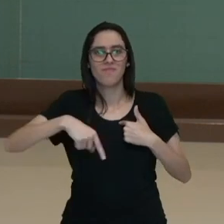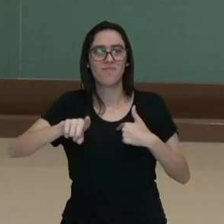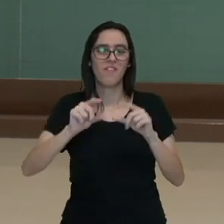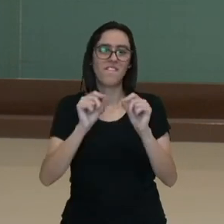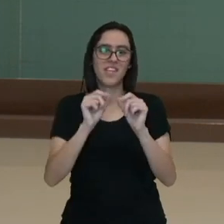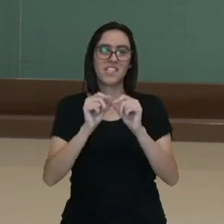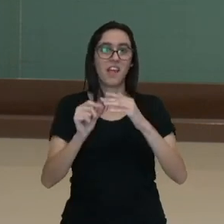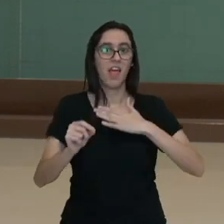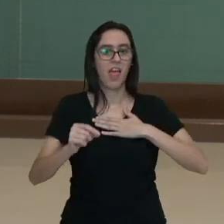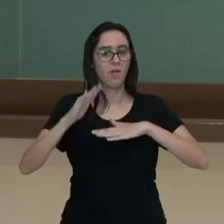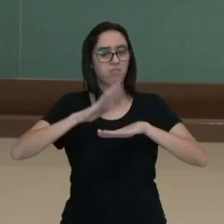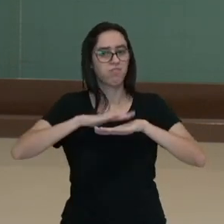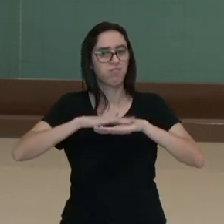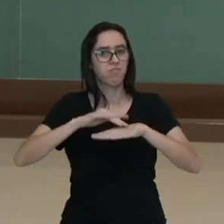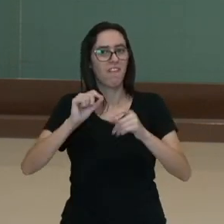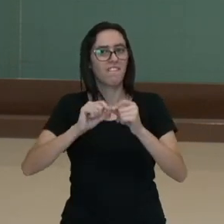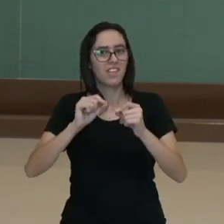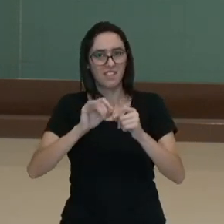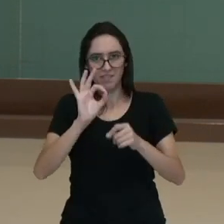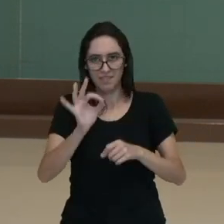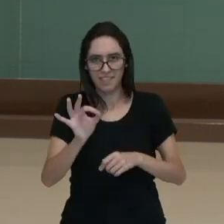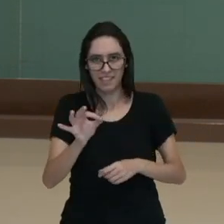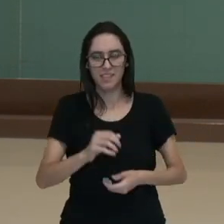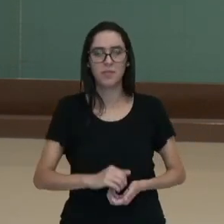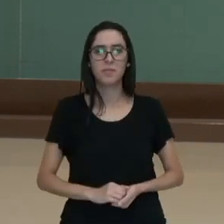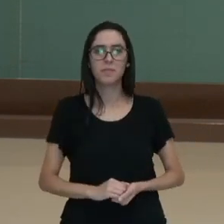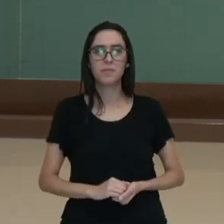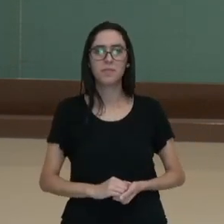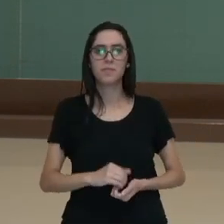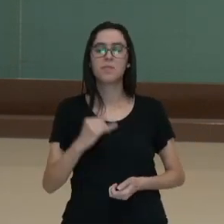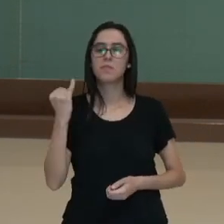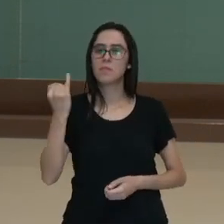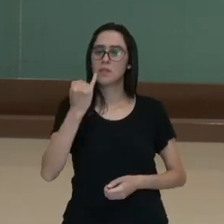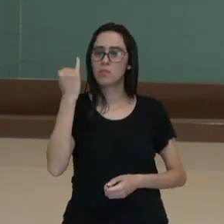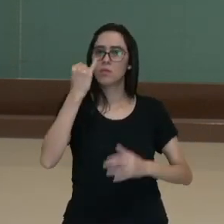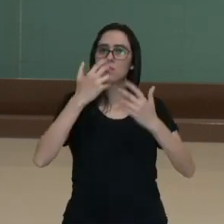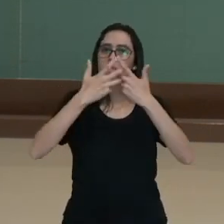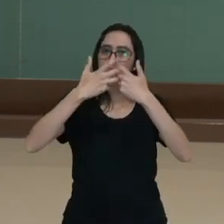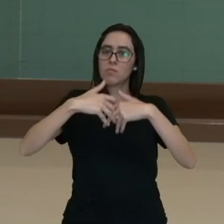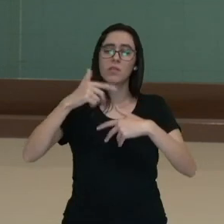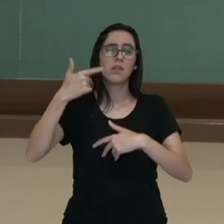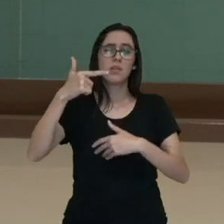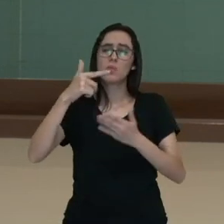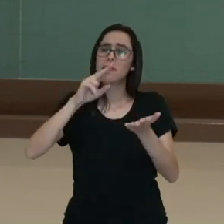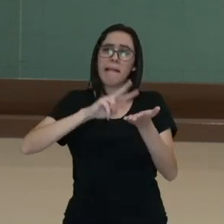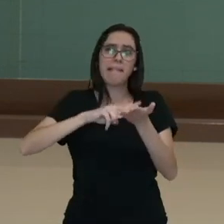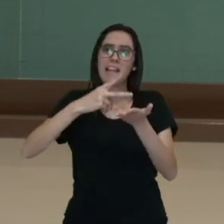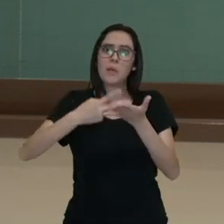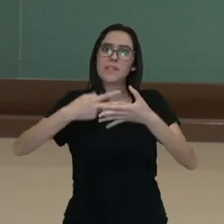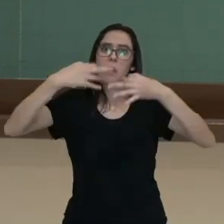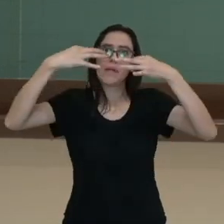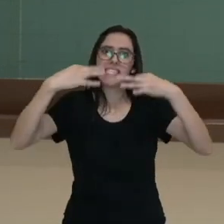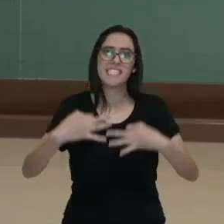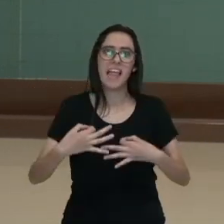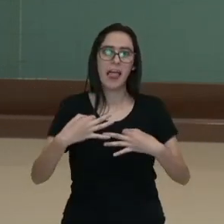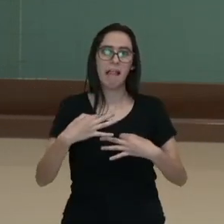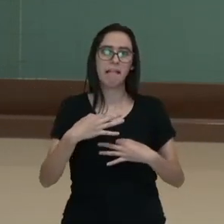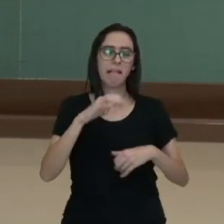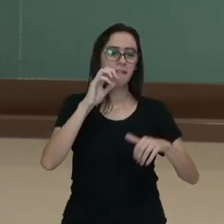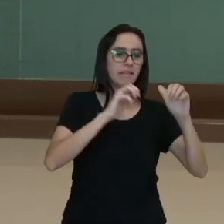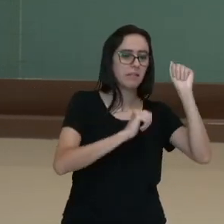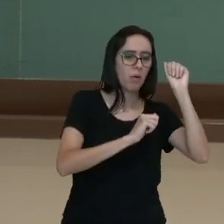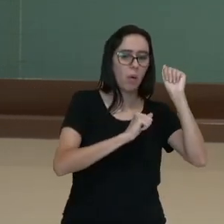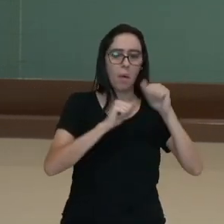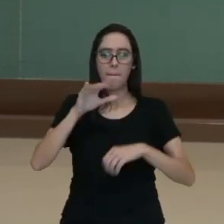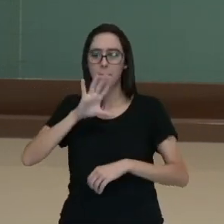fazer, certo? Ok? É que vocês sabem que não existe uma tradução ao pé da letra, né?